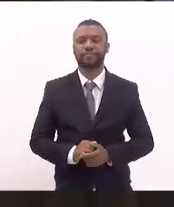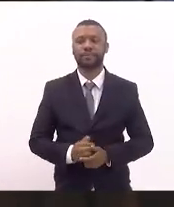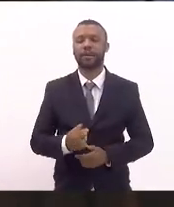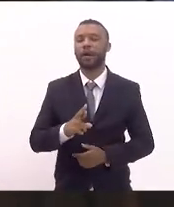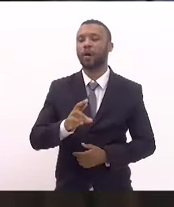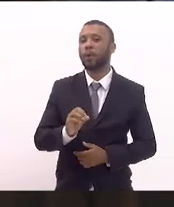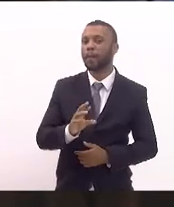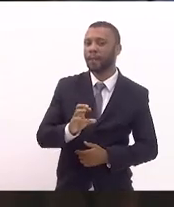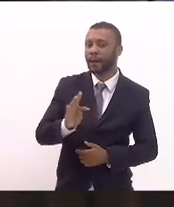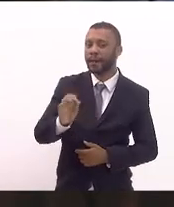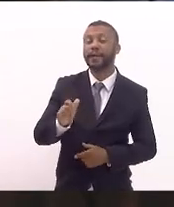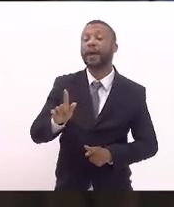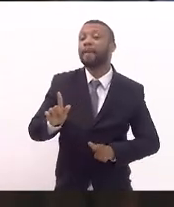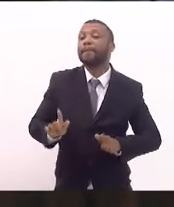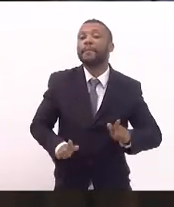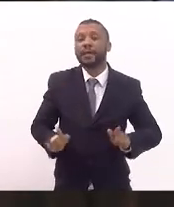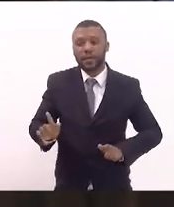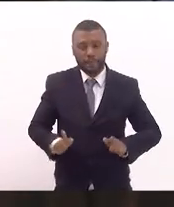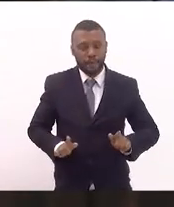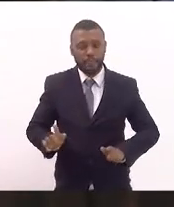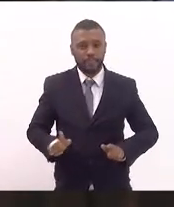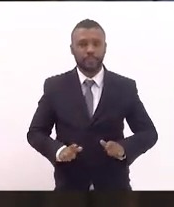Roberta, prima.